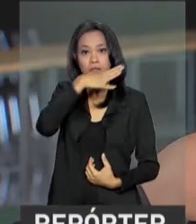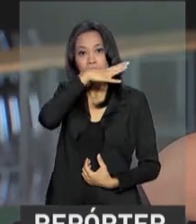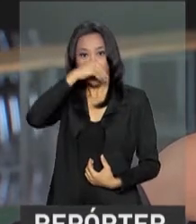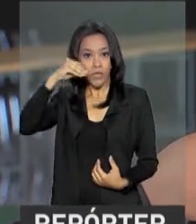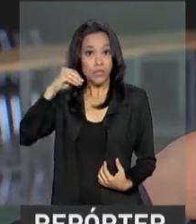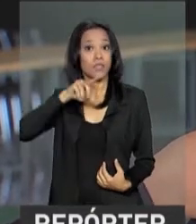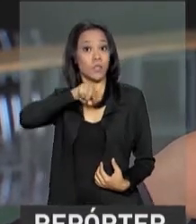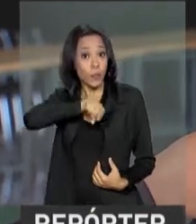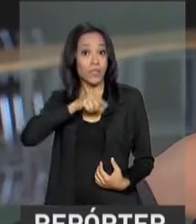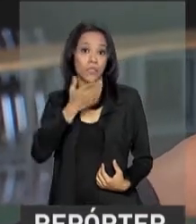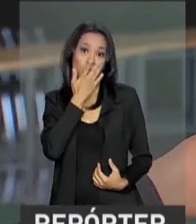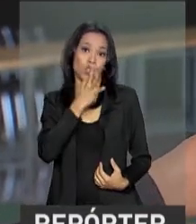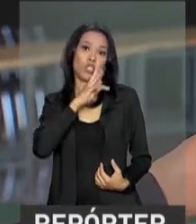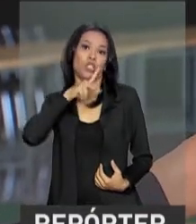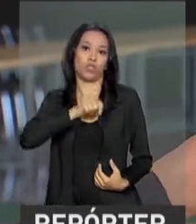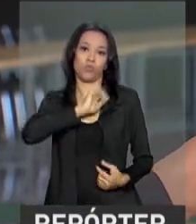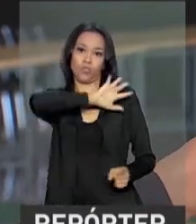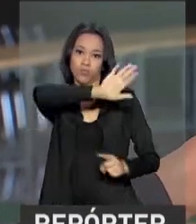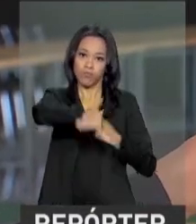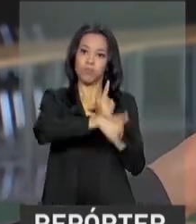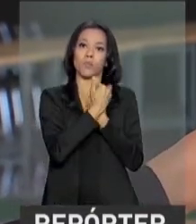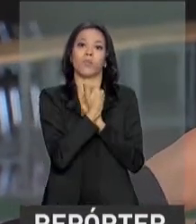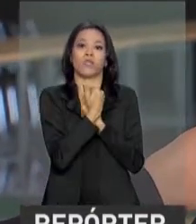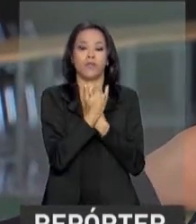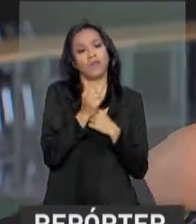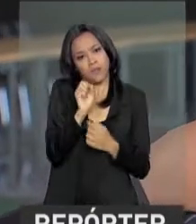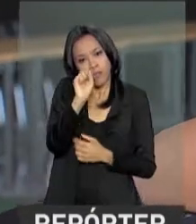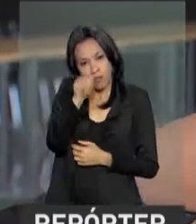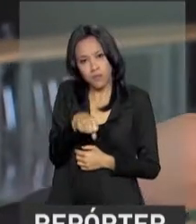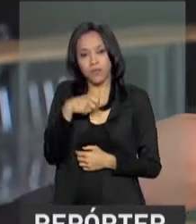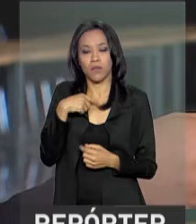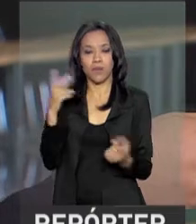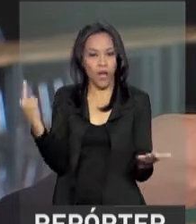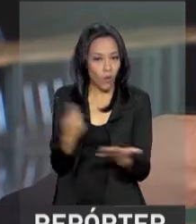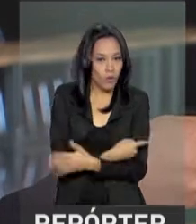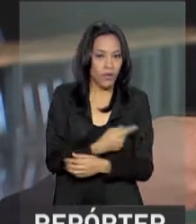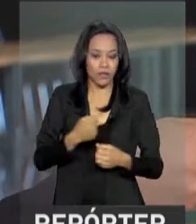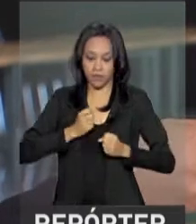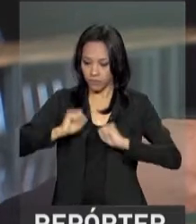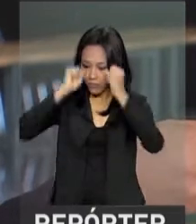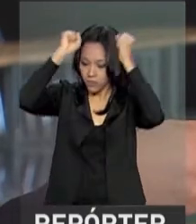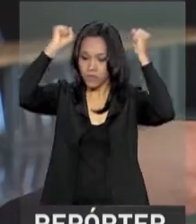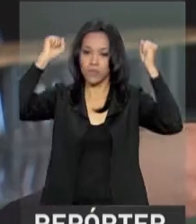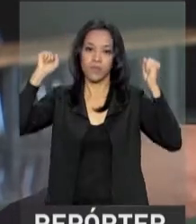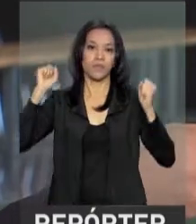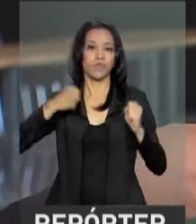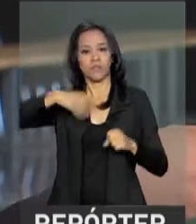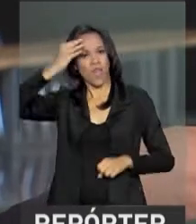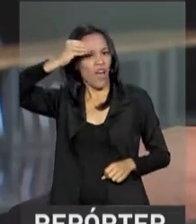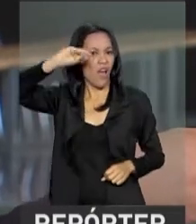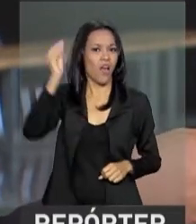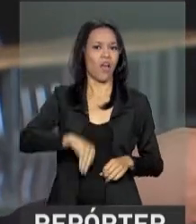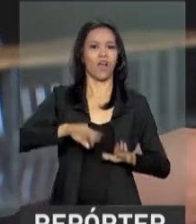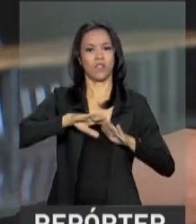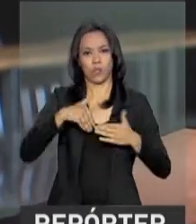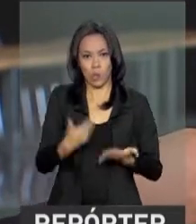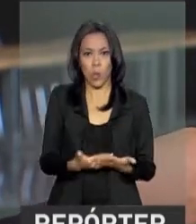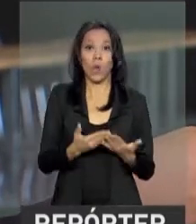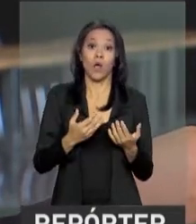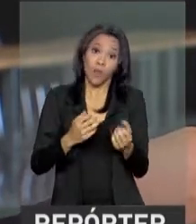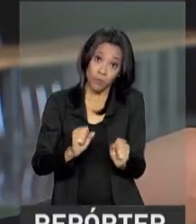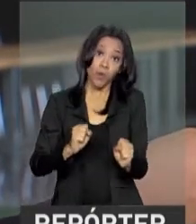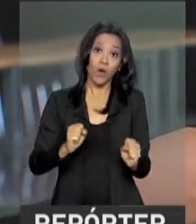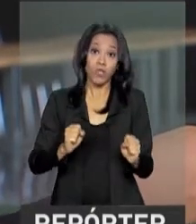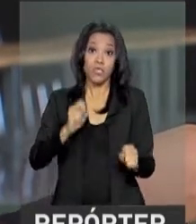esse tipo de intimidação. Mas isso pode acarretar, sim, em fadiga, em estresse, em evasão escolar e até em casos